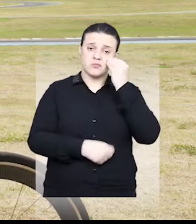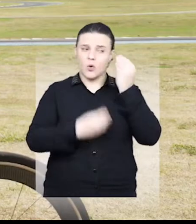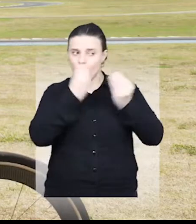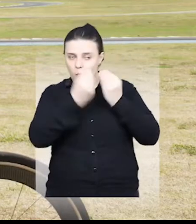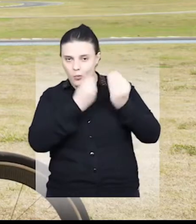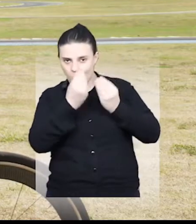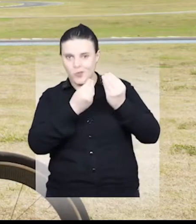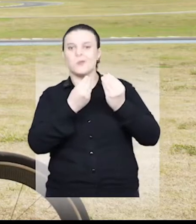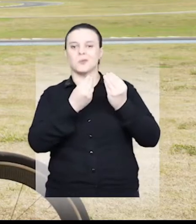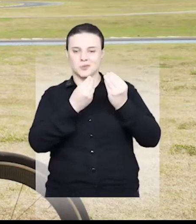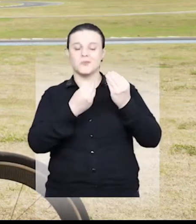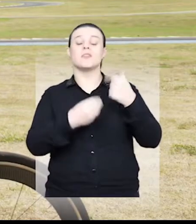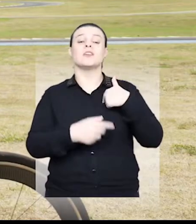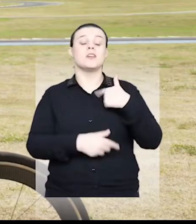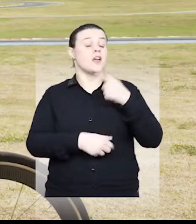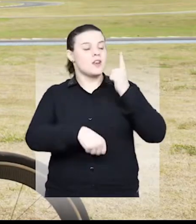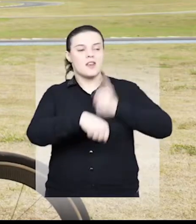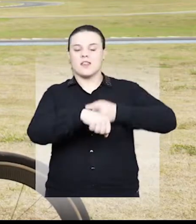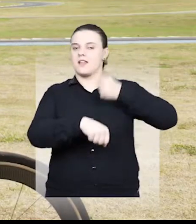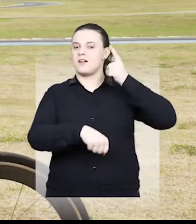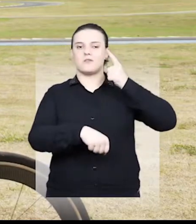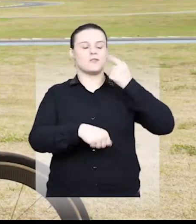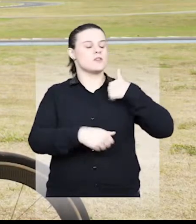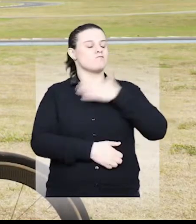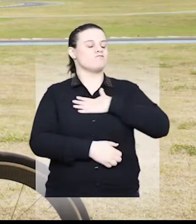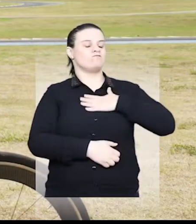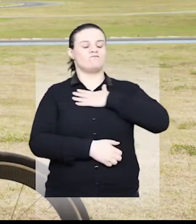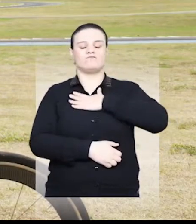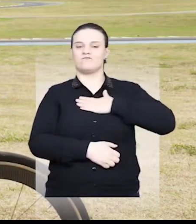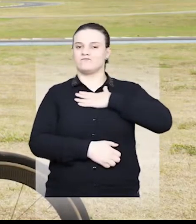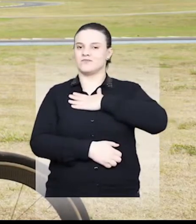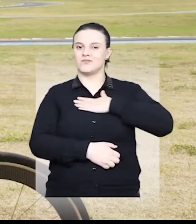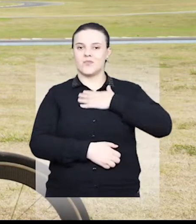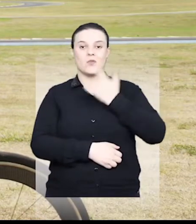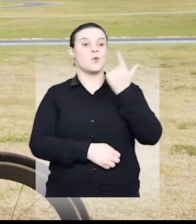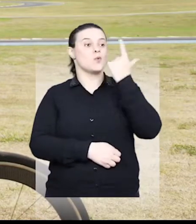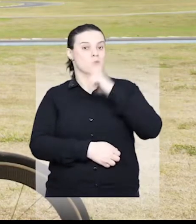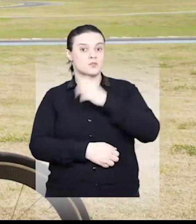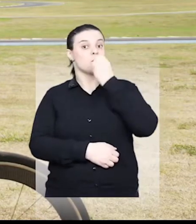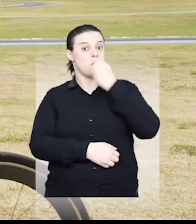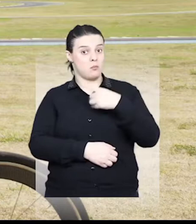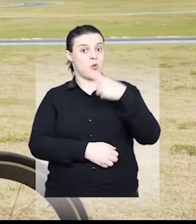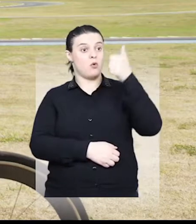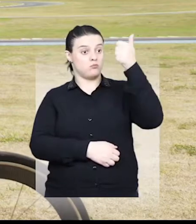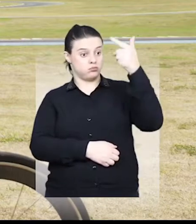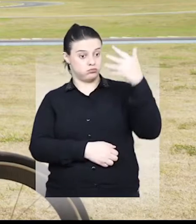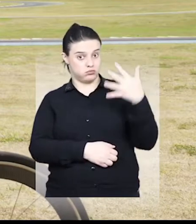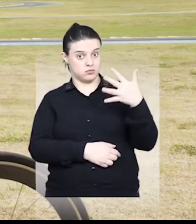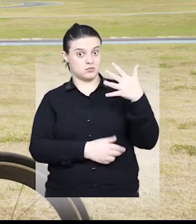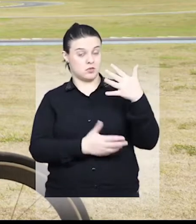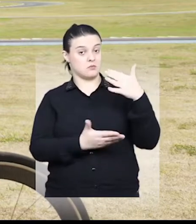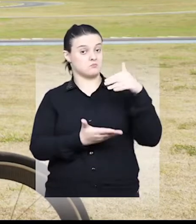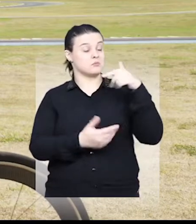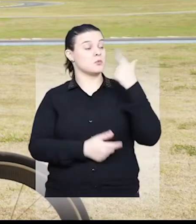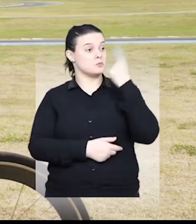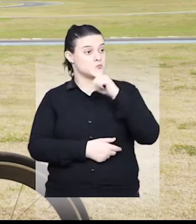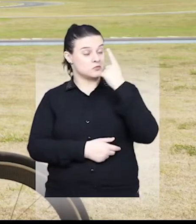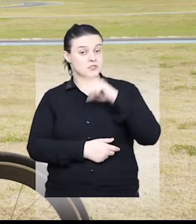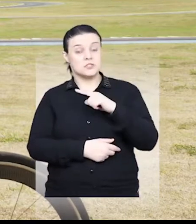ver como é que é. E já logo de cara, gostei muito, consegui uma boa colocação na prova que fiz